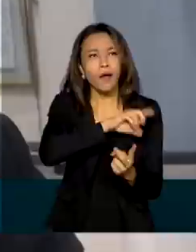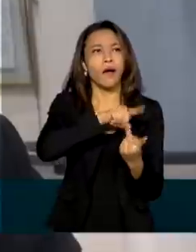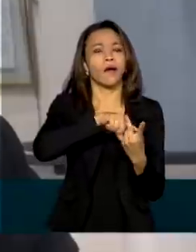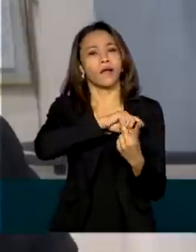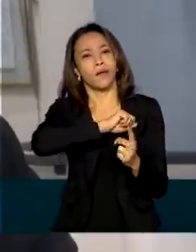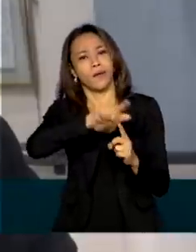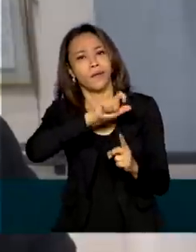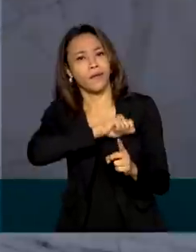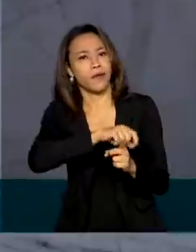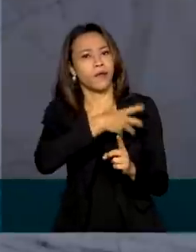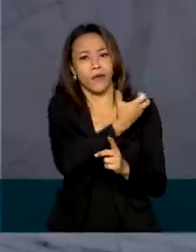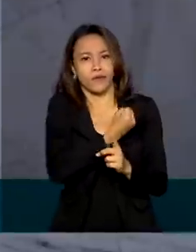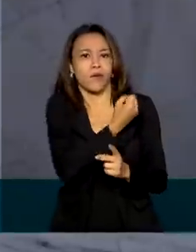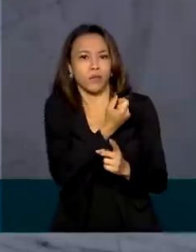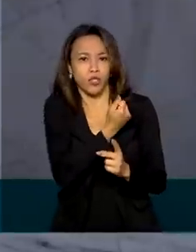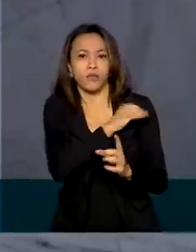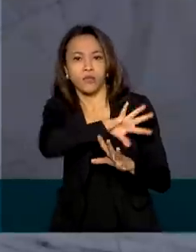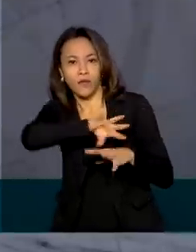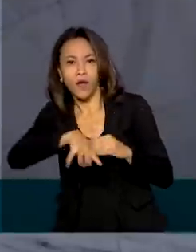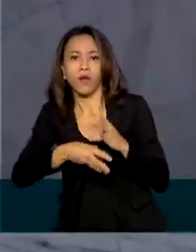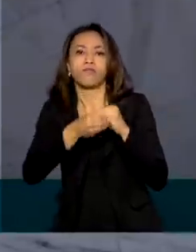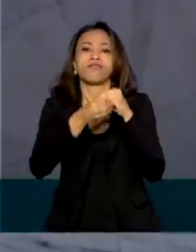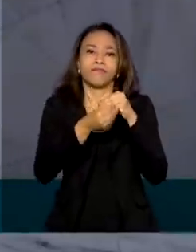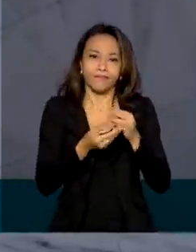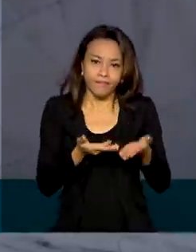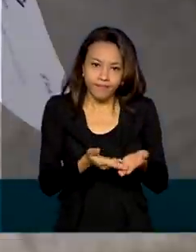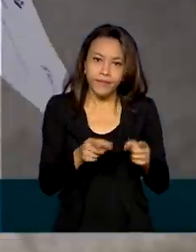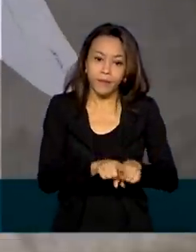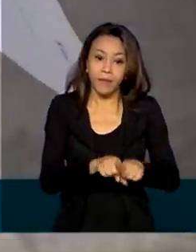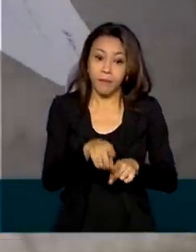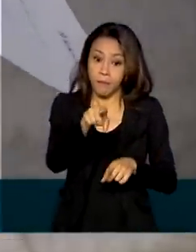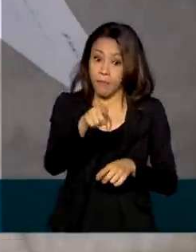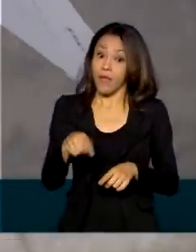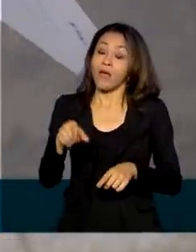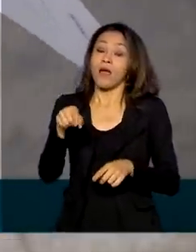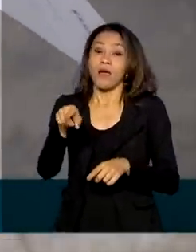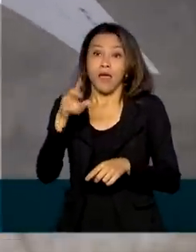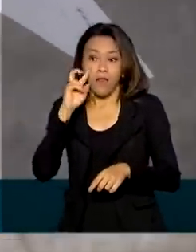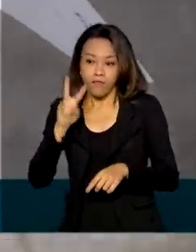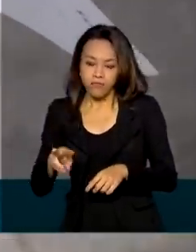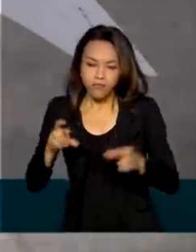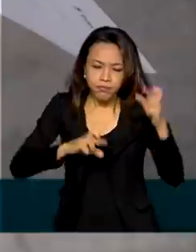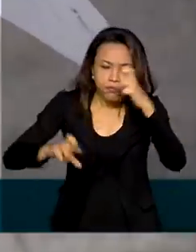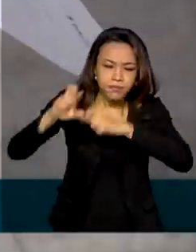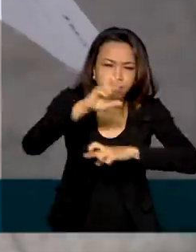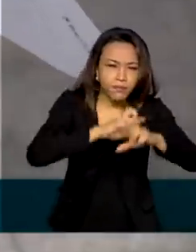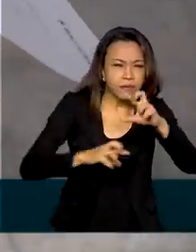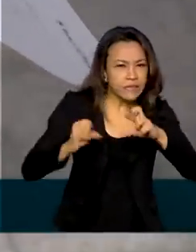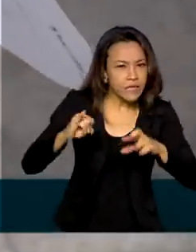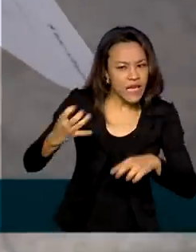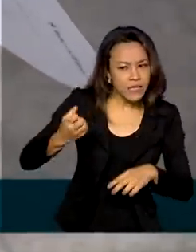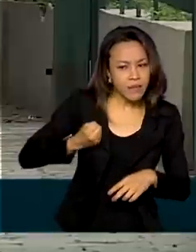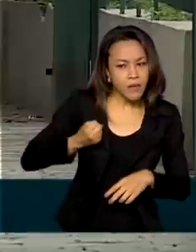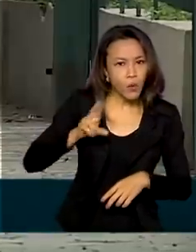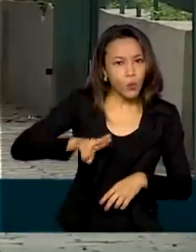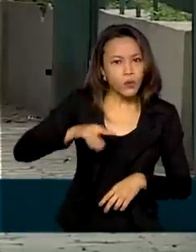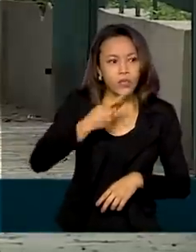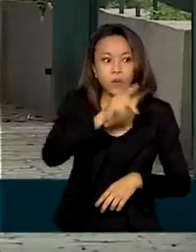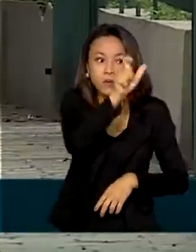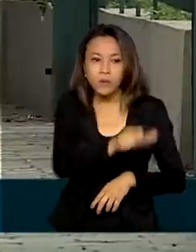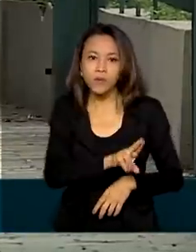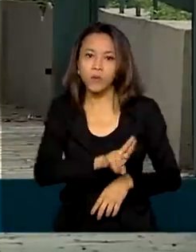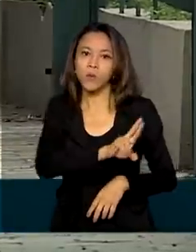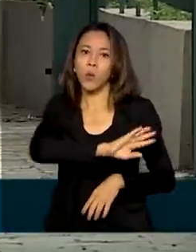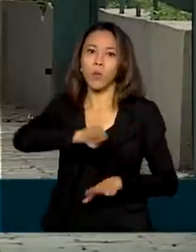aluguel ou qualquer outra fonte a Receita Federal orienta verificar se alguém recebeu o auxílio usando o seu nome